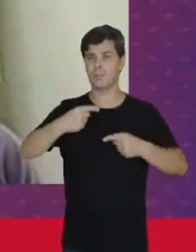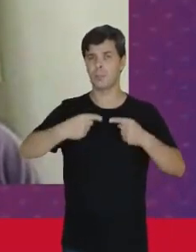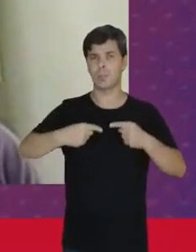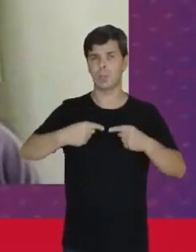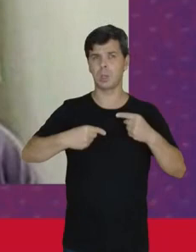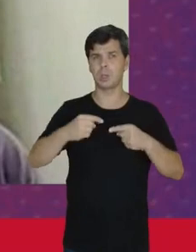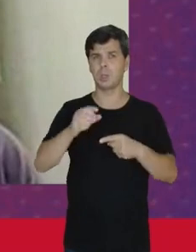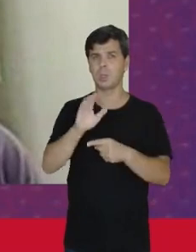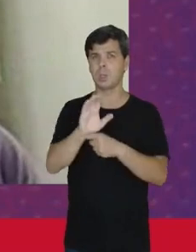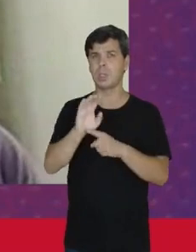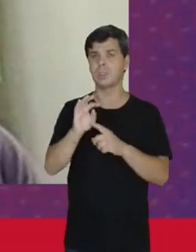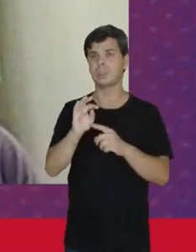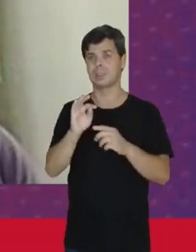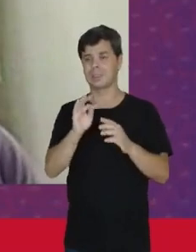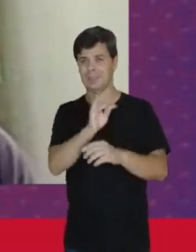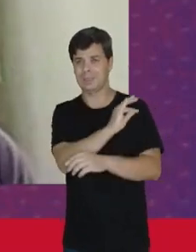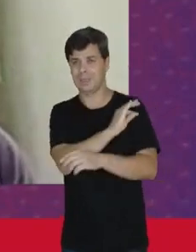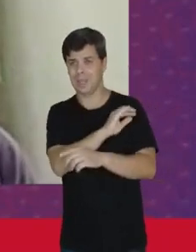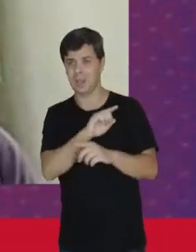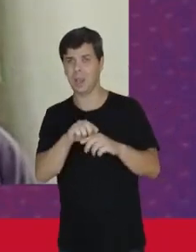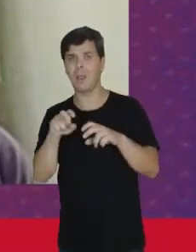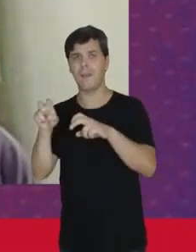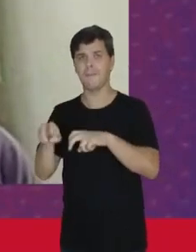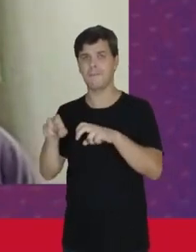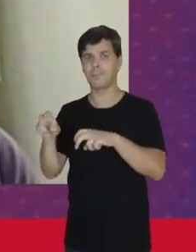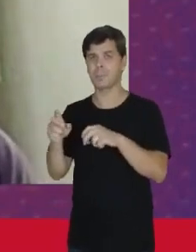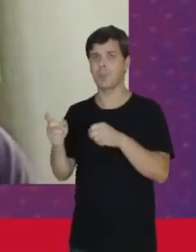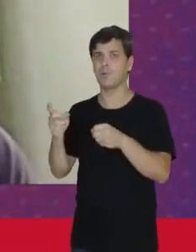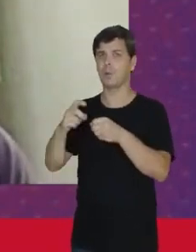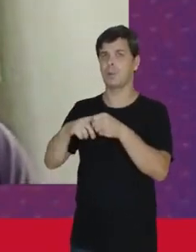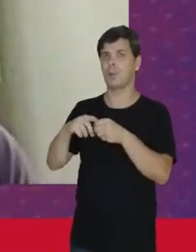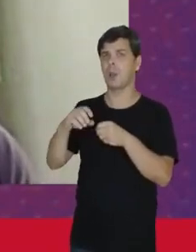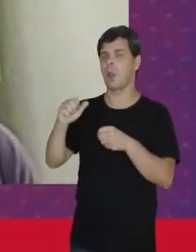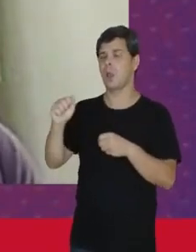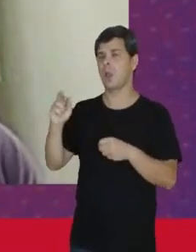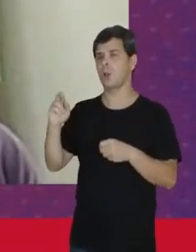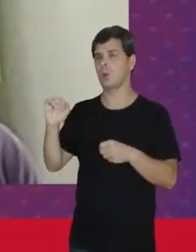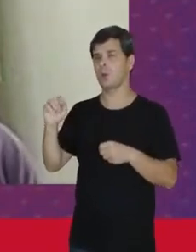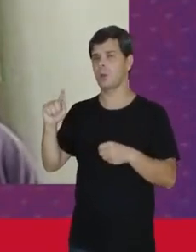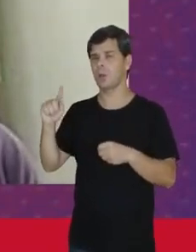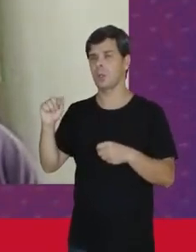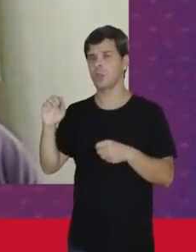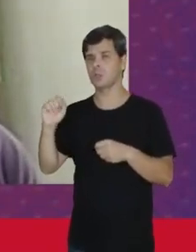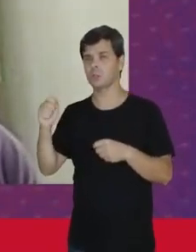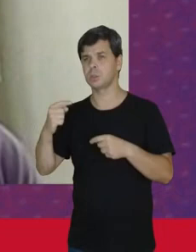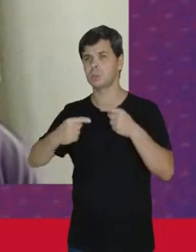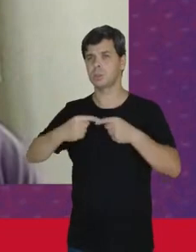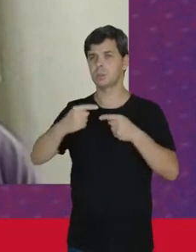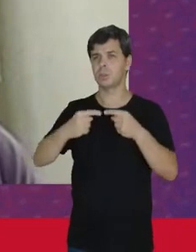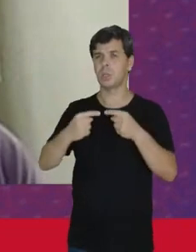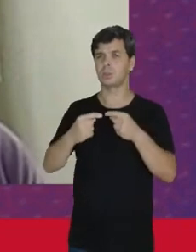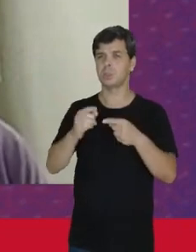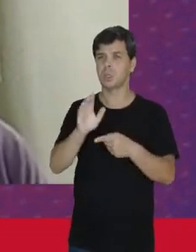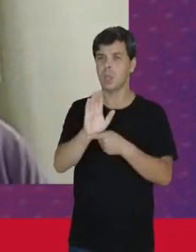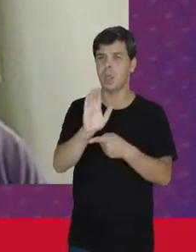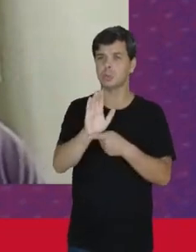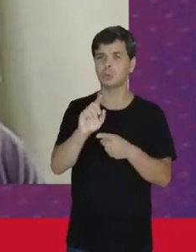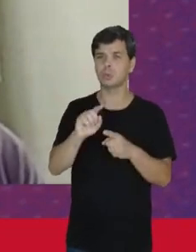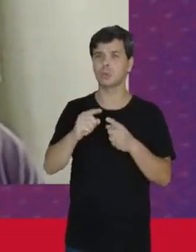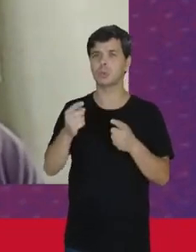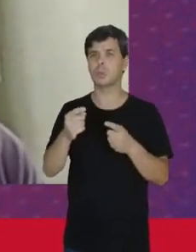públicas de assistência técnica, extensão rural, voltadas para a agroecologia, políticas públicas de subsídio, né,